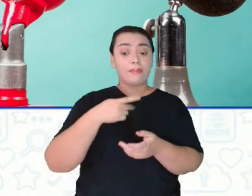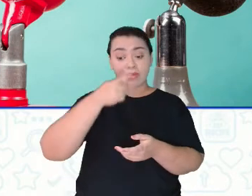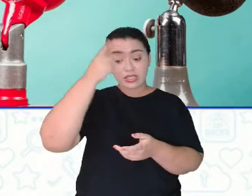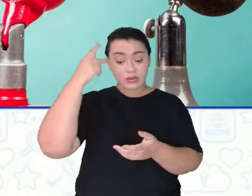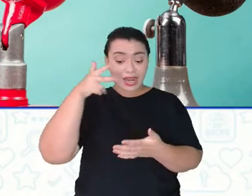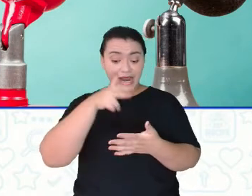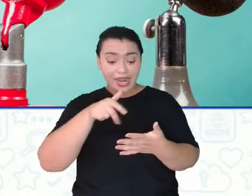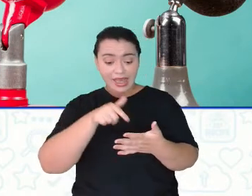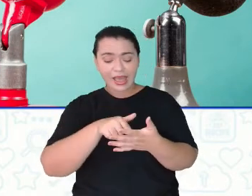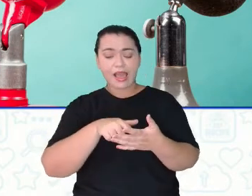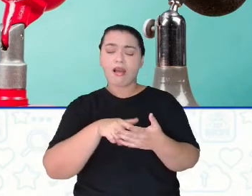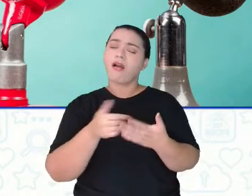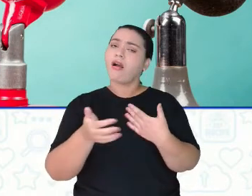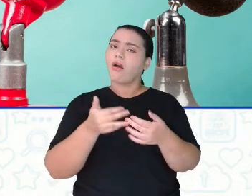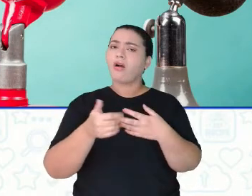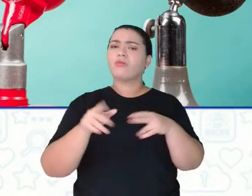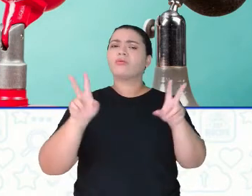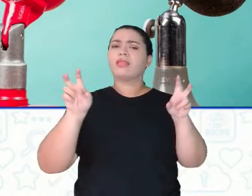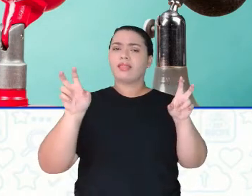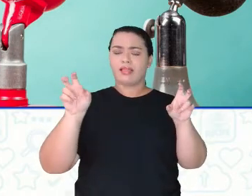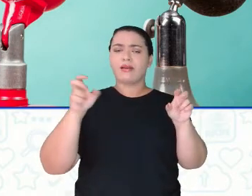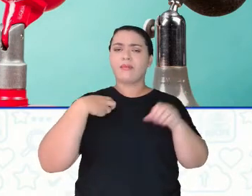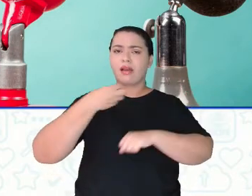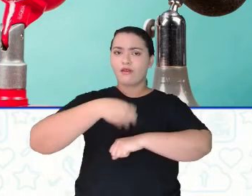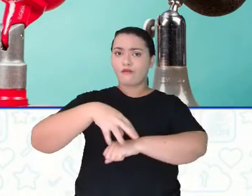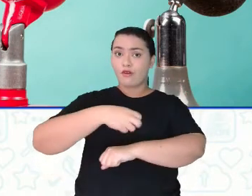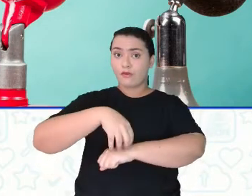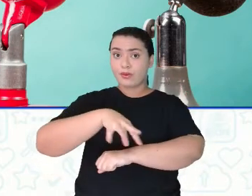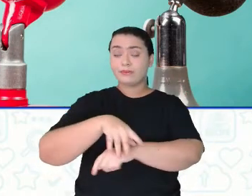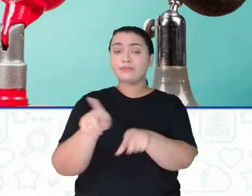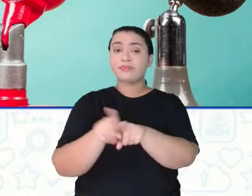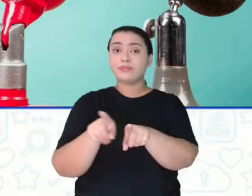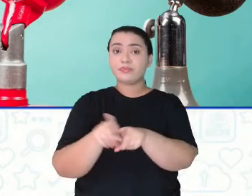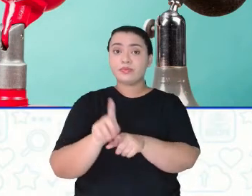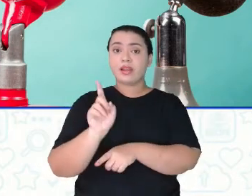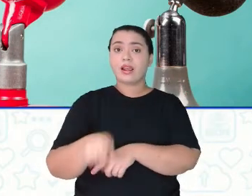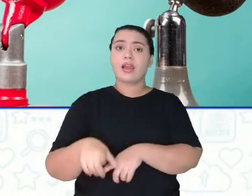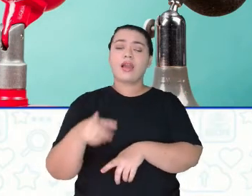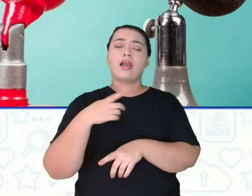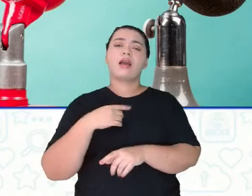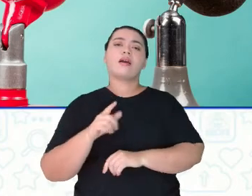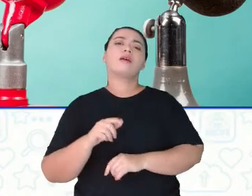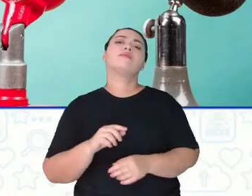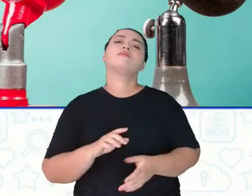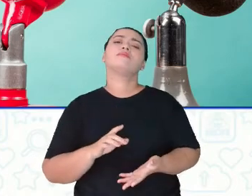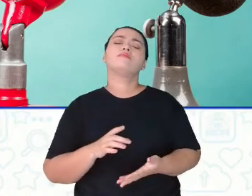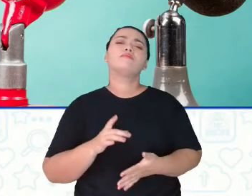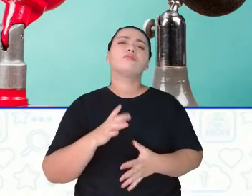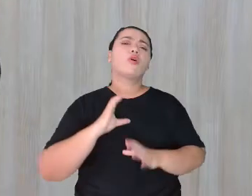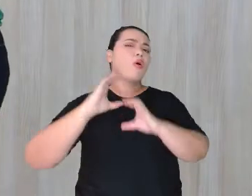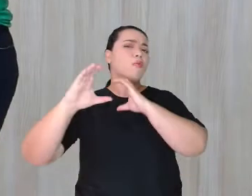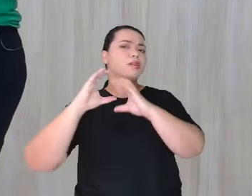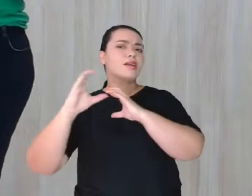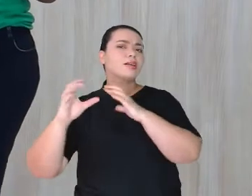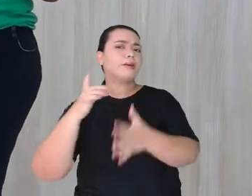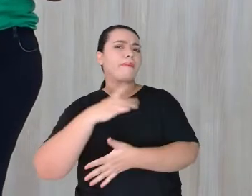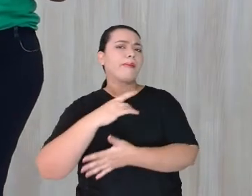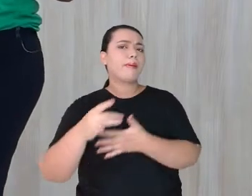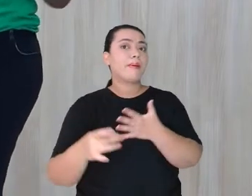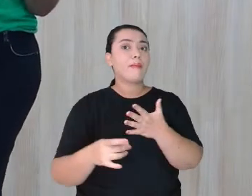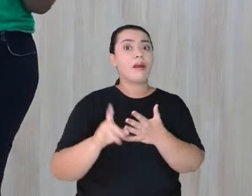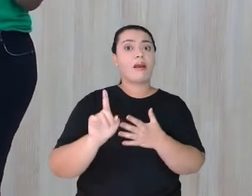tema. Em comum com a notícia, ele também é veiculado nos meios de comunicação. Aos pouquinhos a gente vai entendendo quais são as